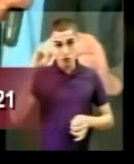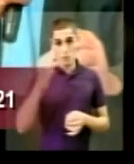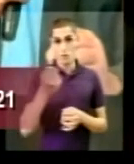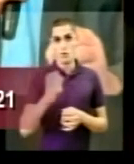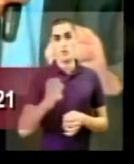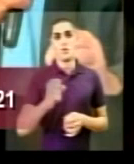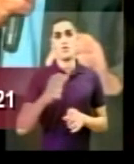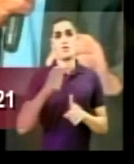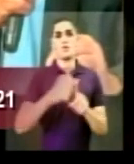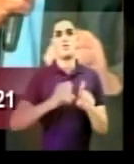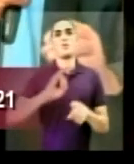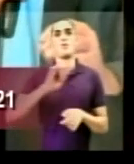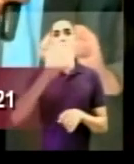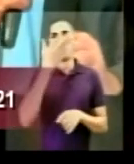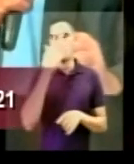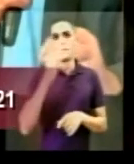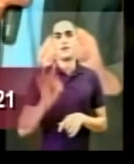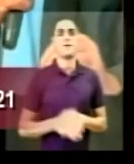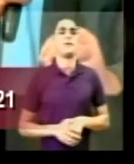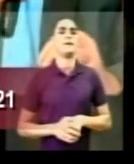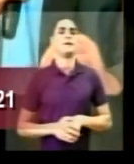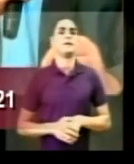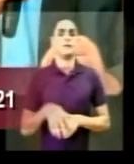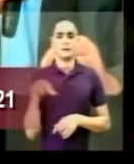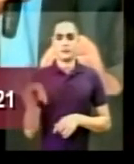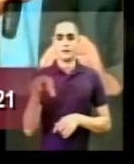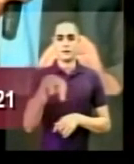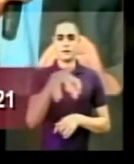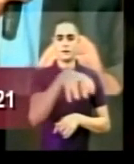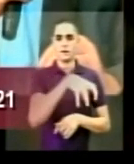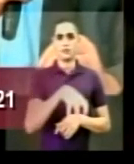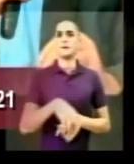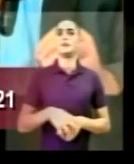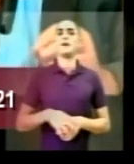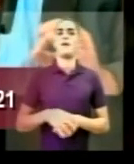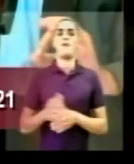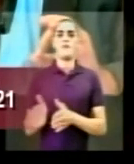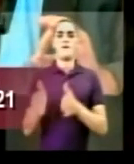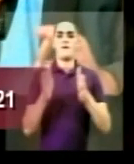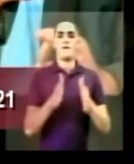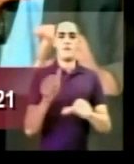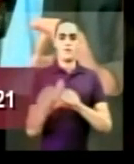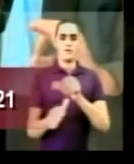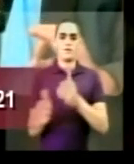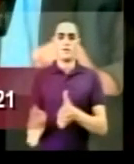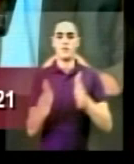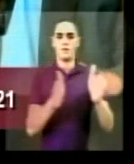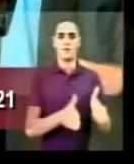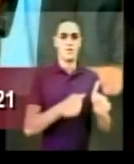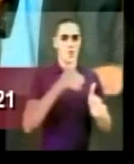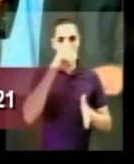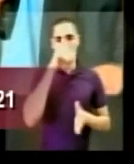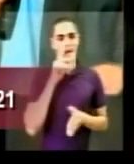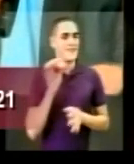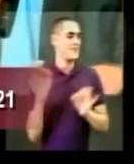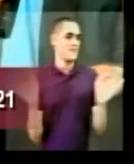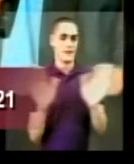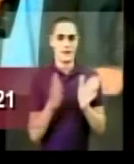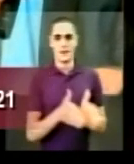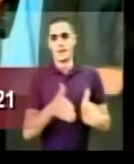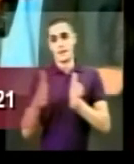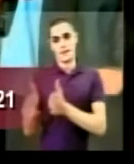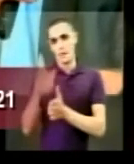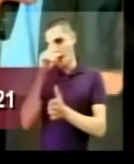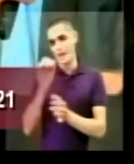nenhuma regional estará na fase amarela. A melhor classificação que você pode ter